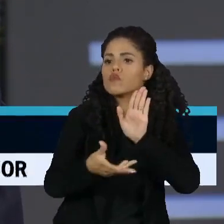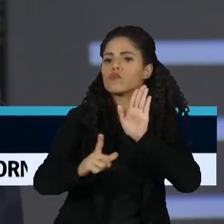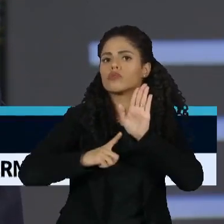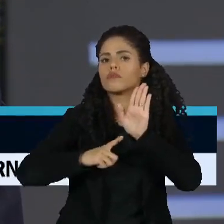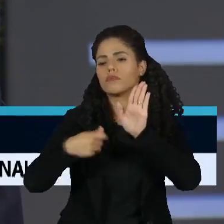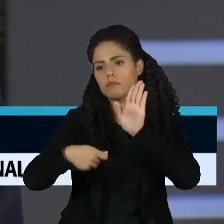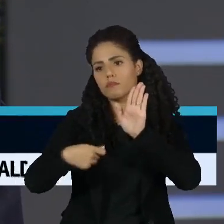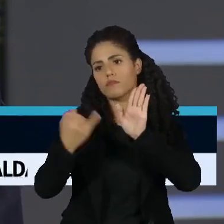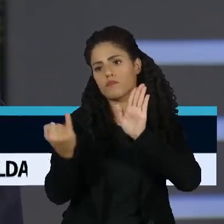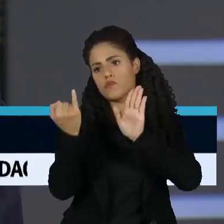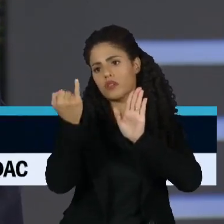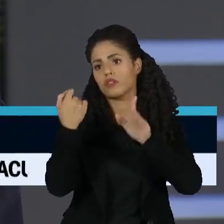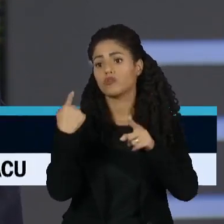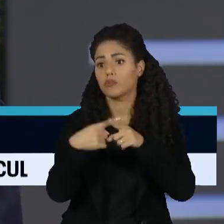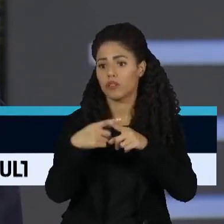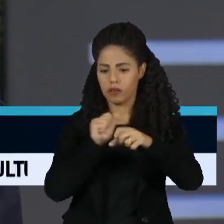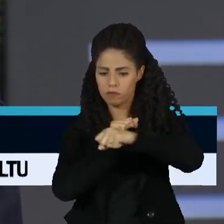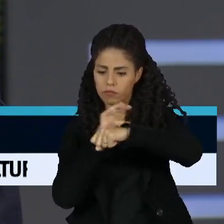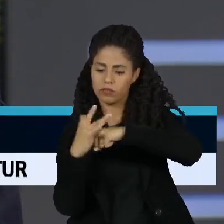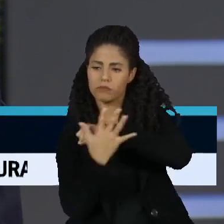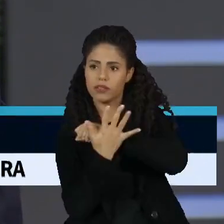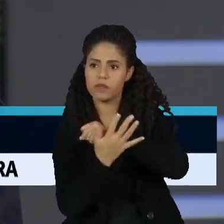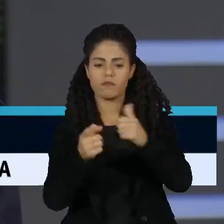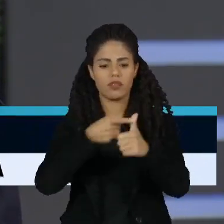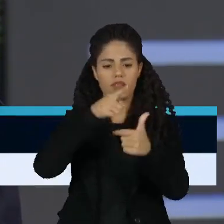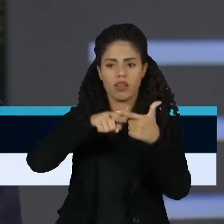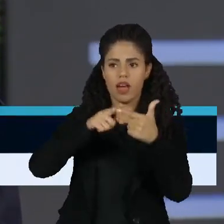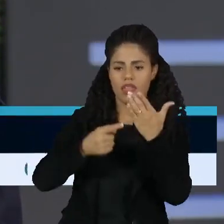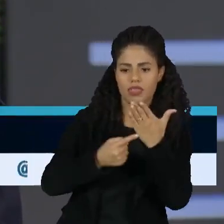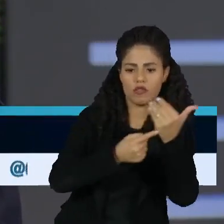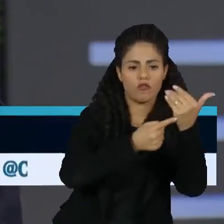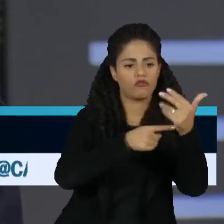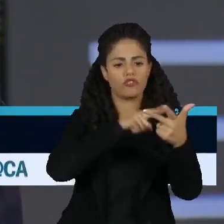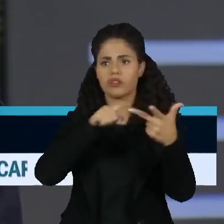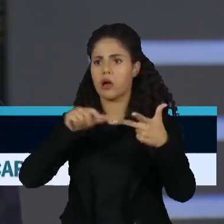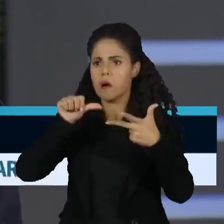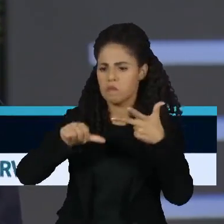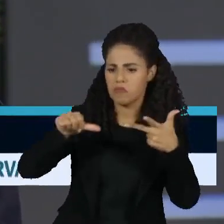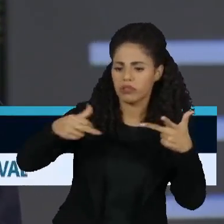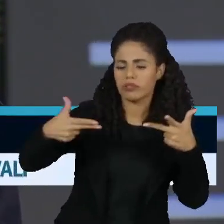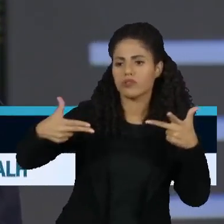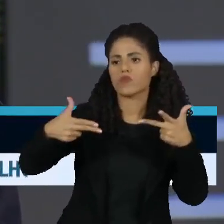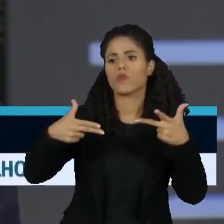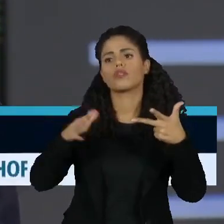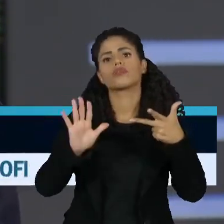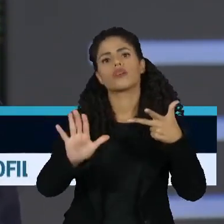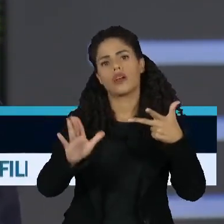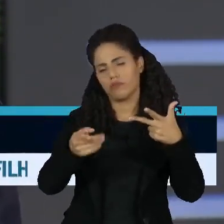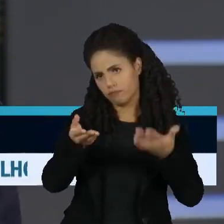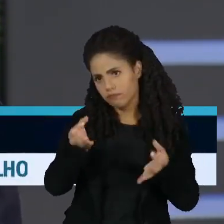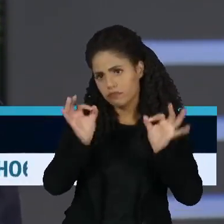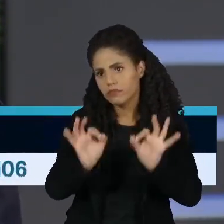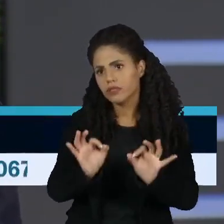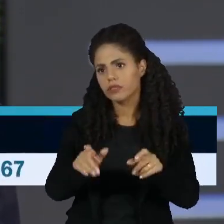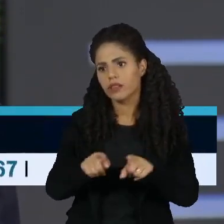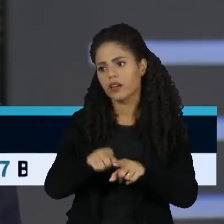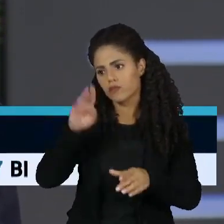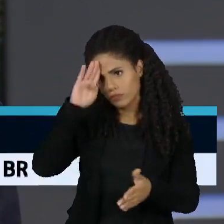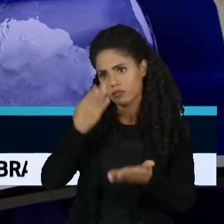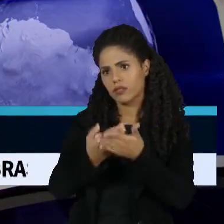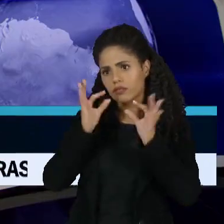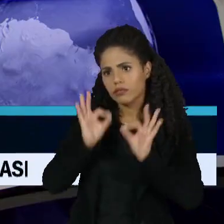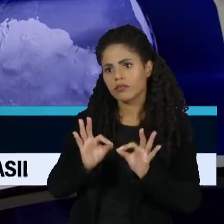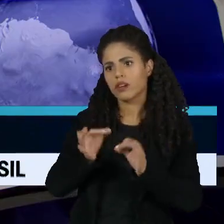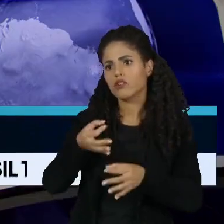que, inclusive, com a pandemia, com as tecnologias, com as mudanças que vieram, Delmanto sabe melhor do que eu isso, vai com certeza ter